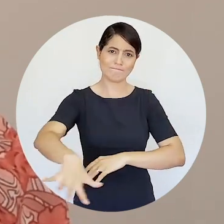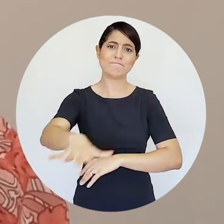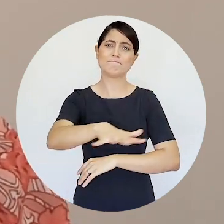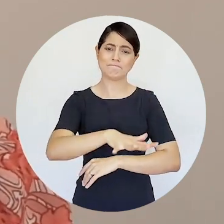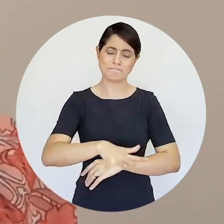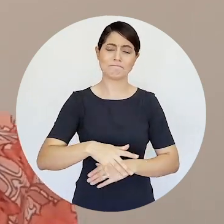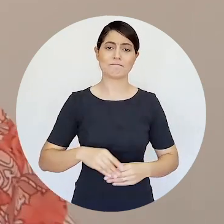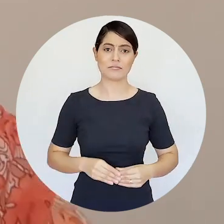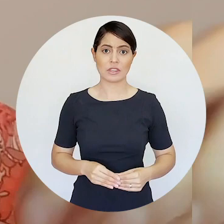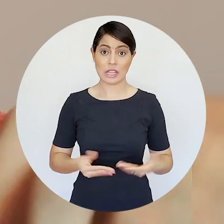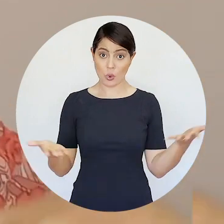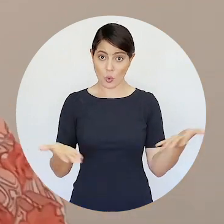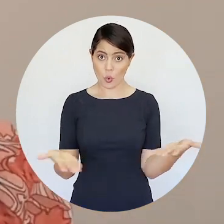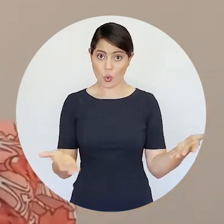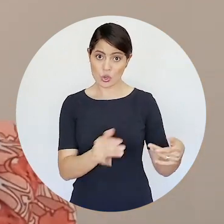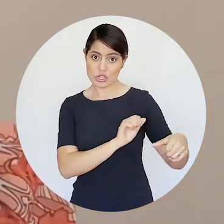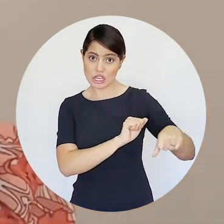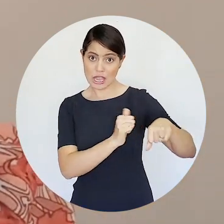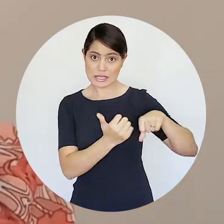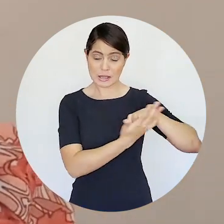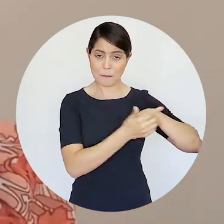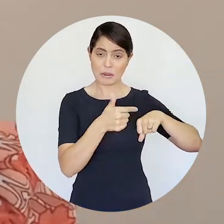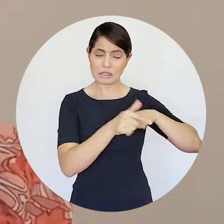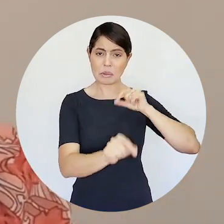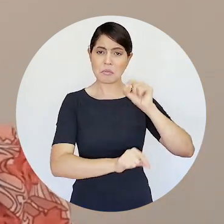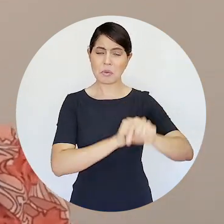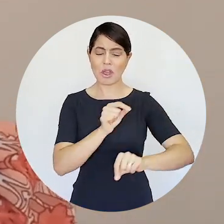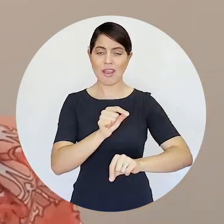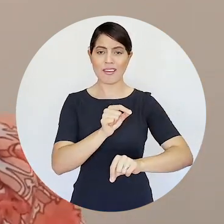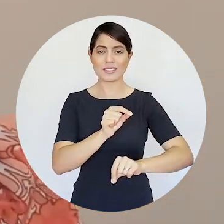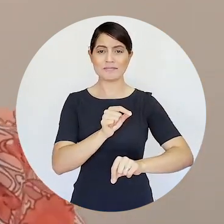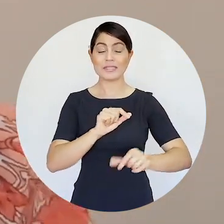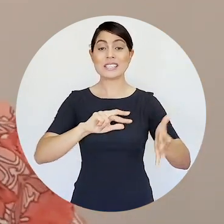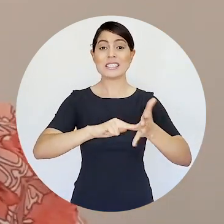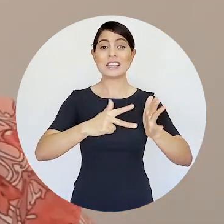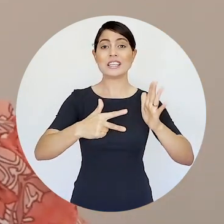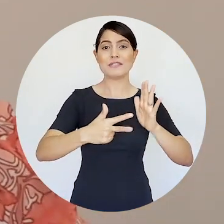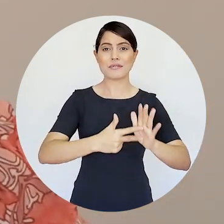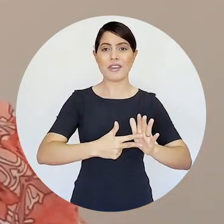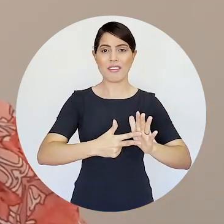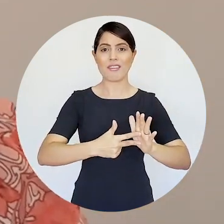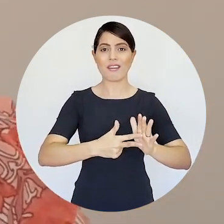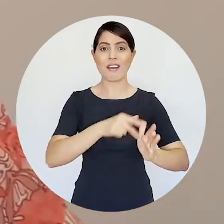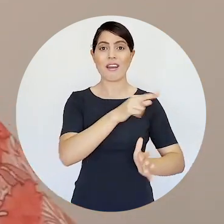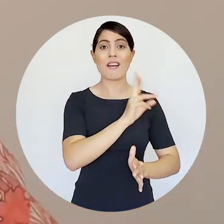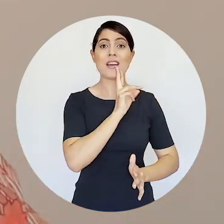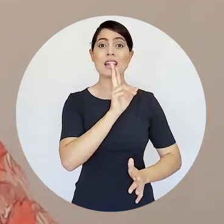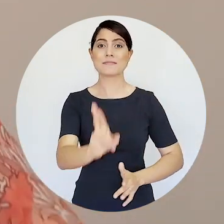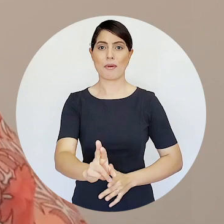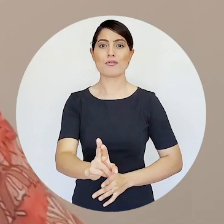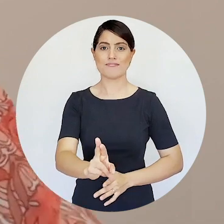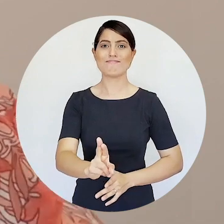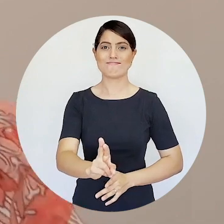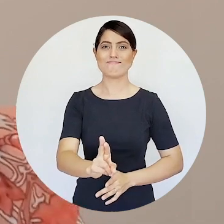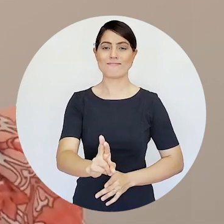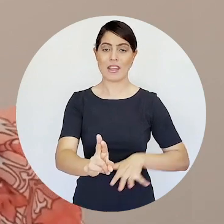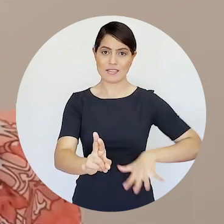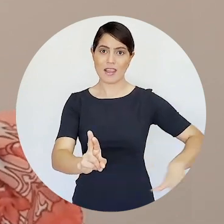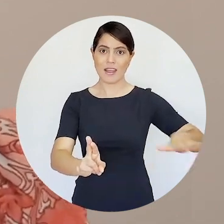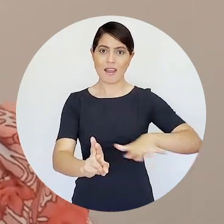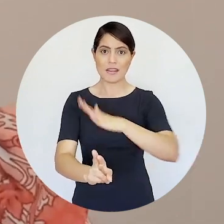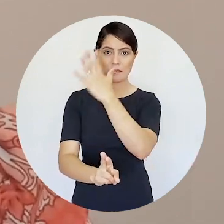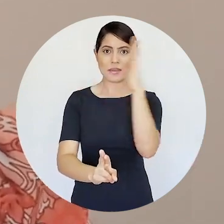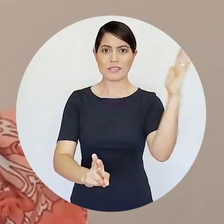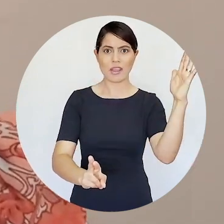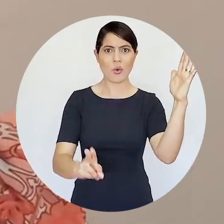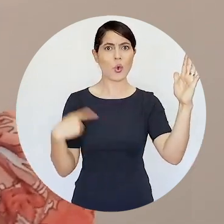ambiente. Essa pandemia, então, é o resultado dessa forma inapropriada